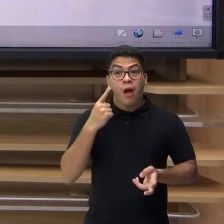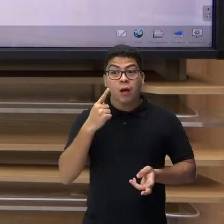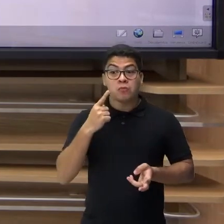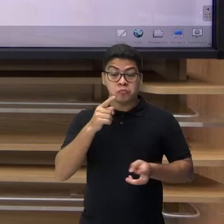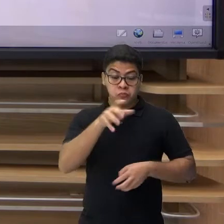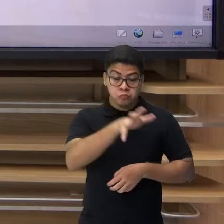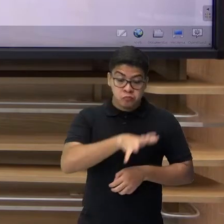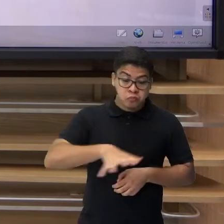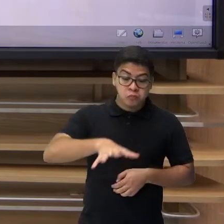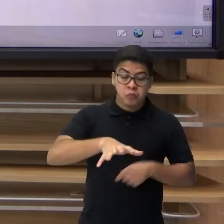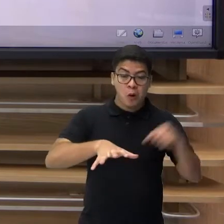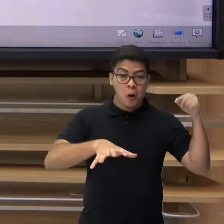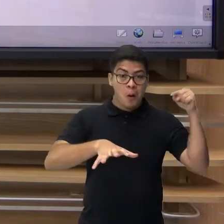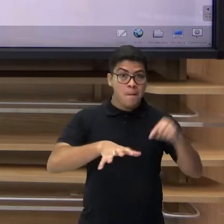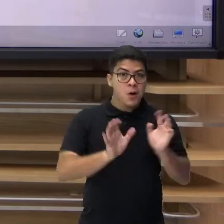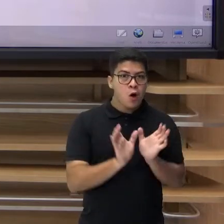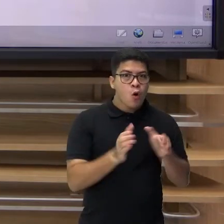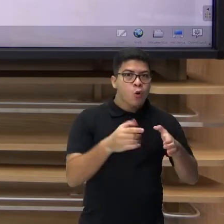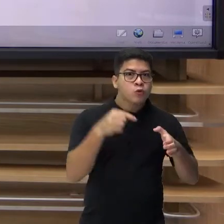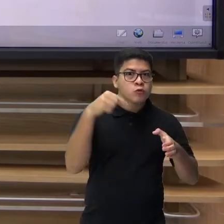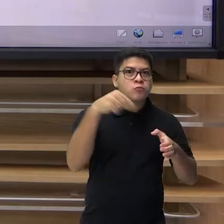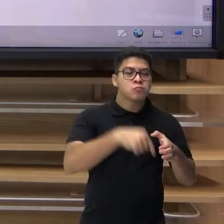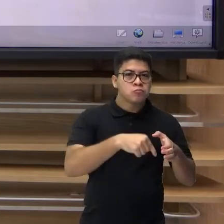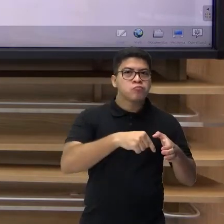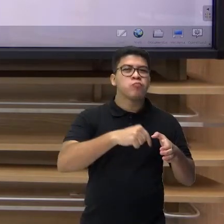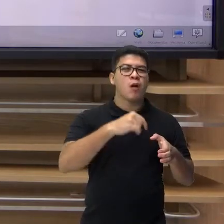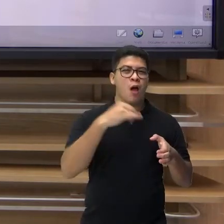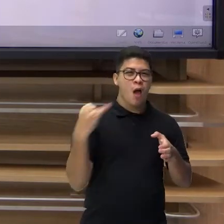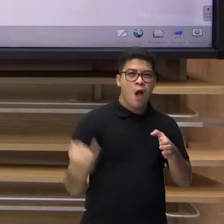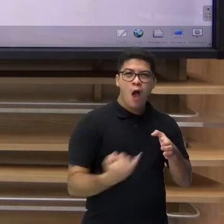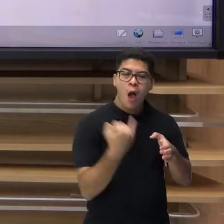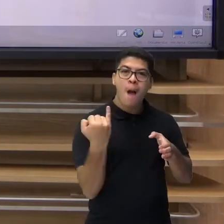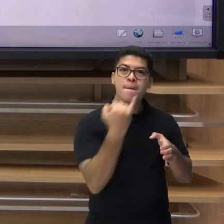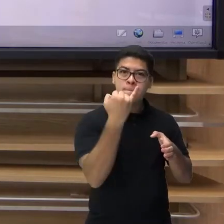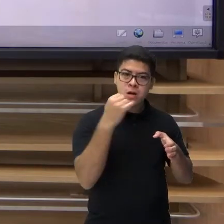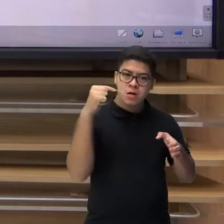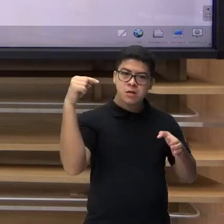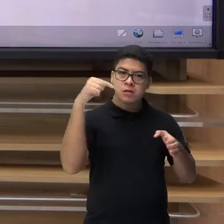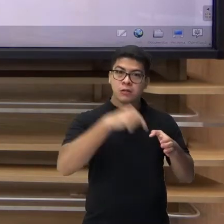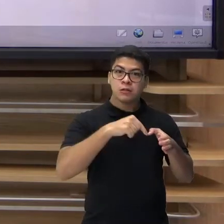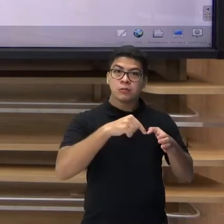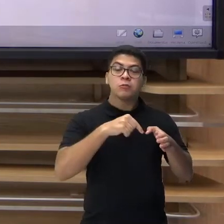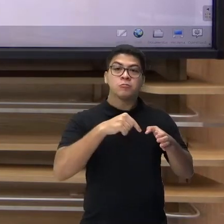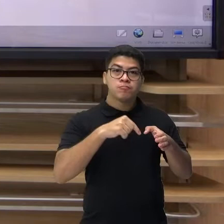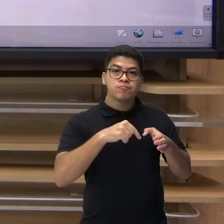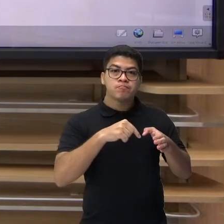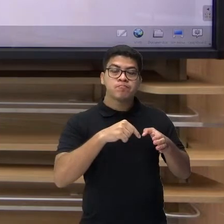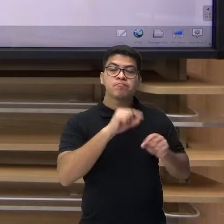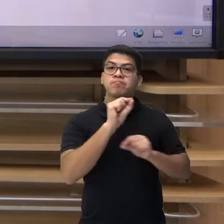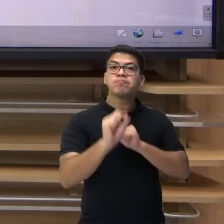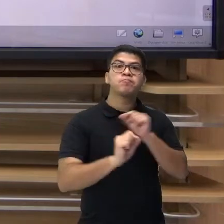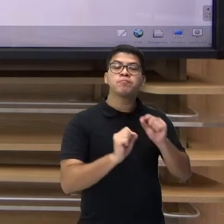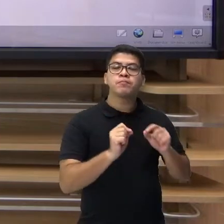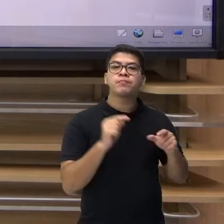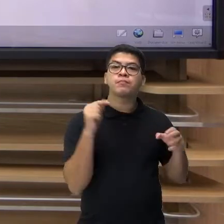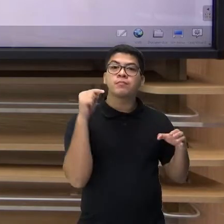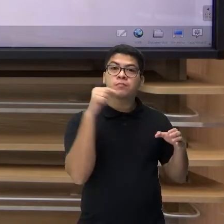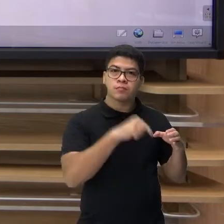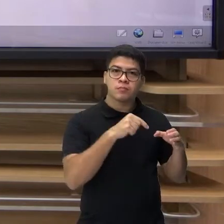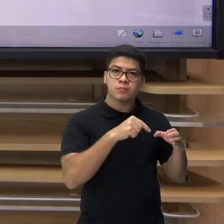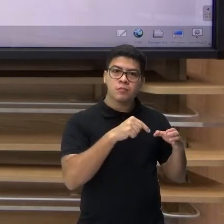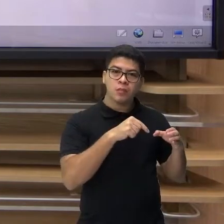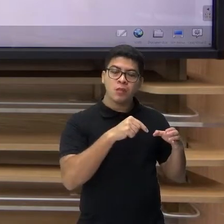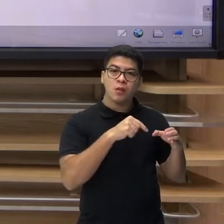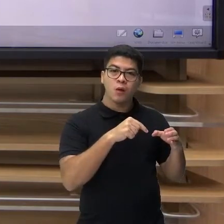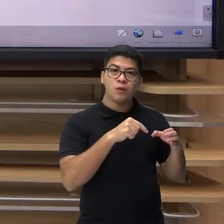um eixo importante, que vai denotar um dos lados da Segunda Guerra Mundial. A